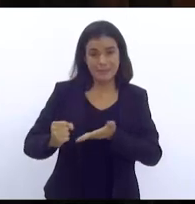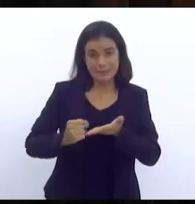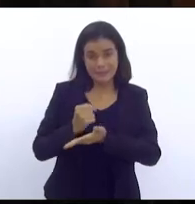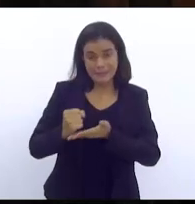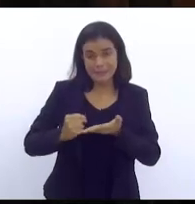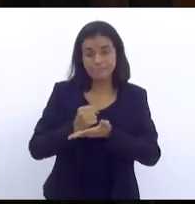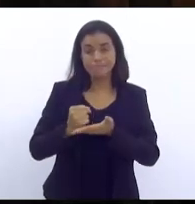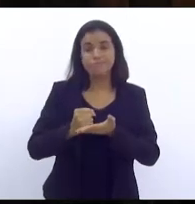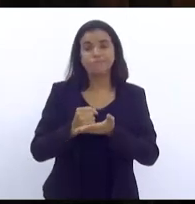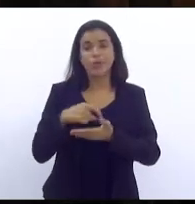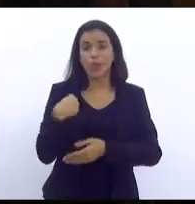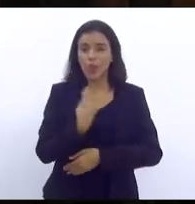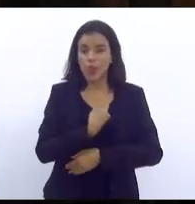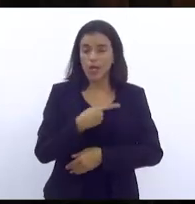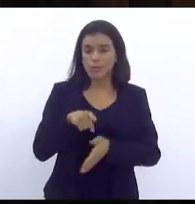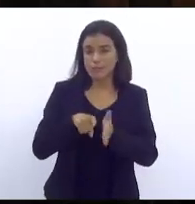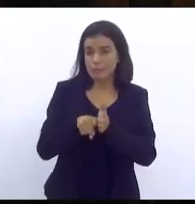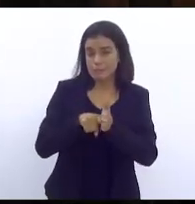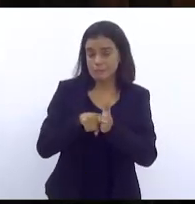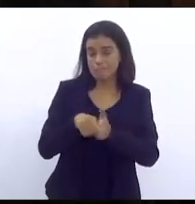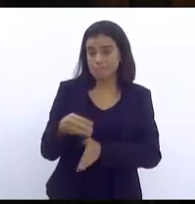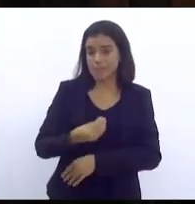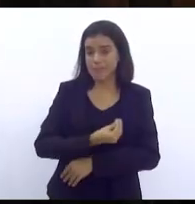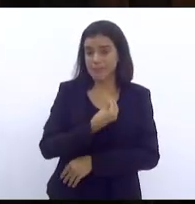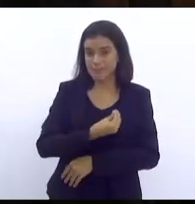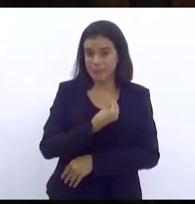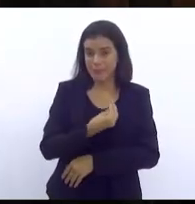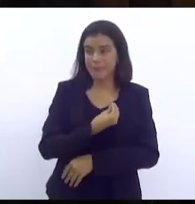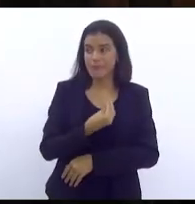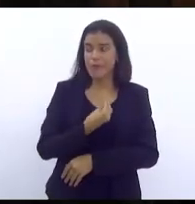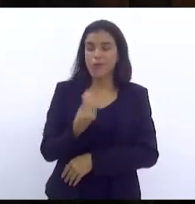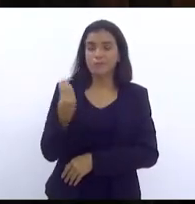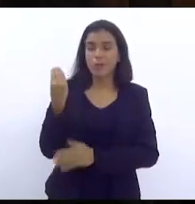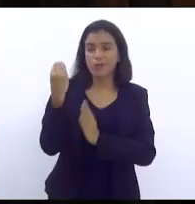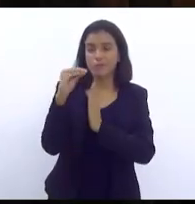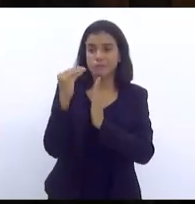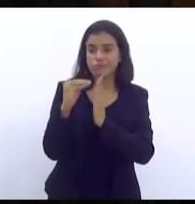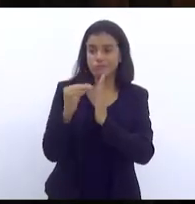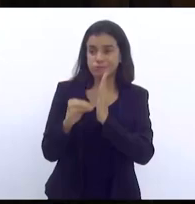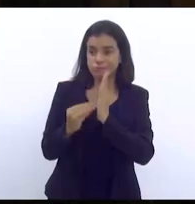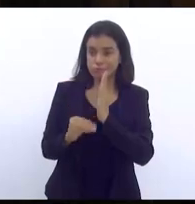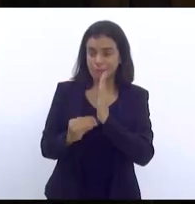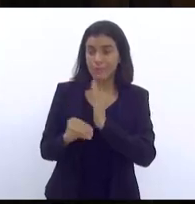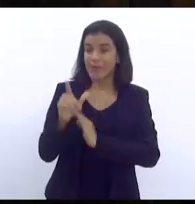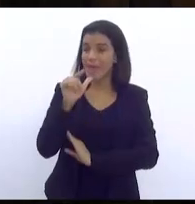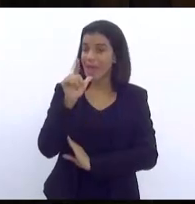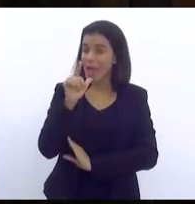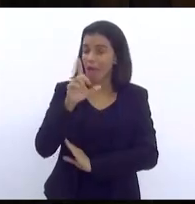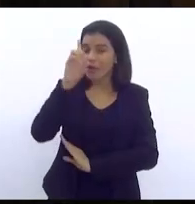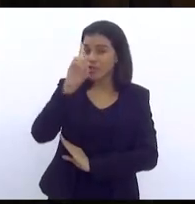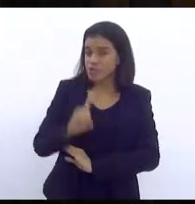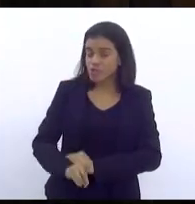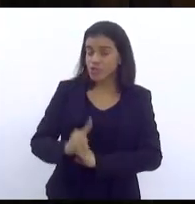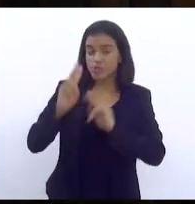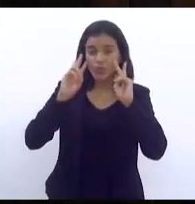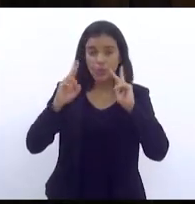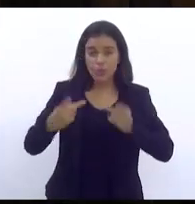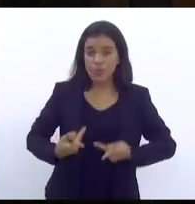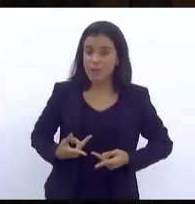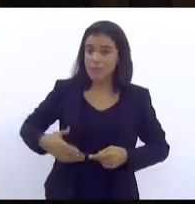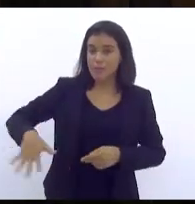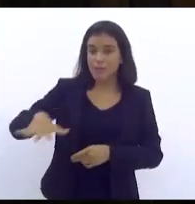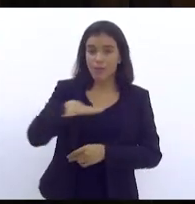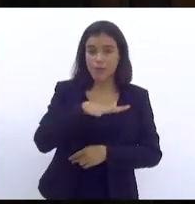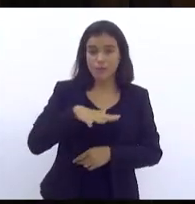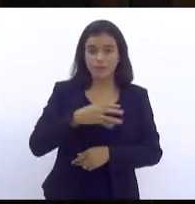pesquisadores participamos nós colocamos uma cláusula de que a água é direito humano para todas as esferas